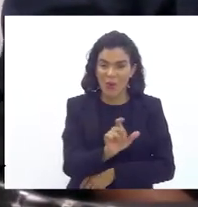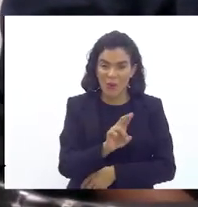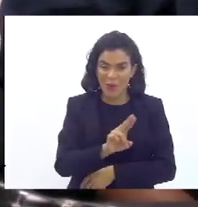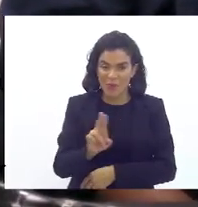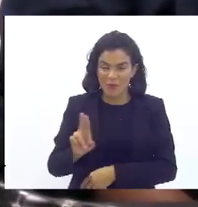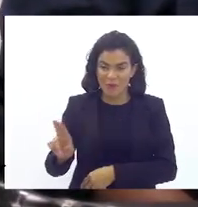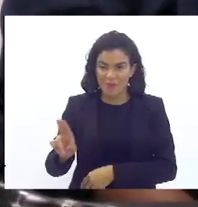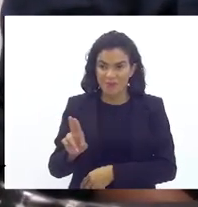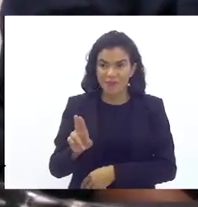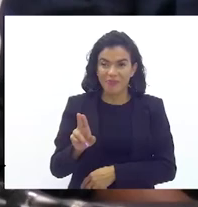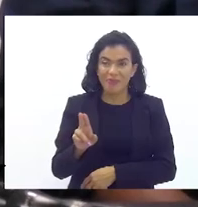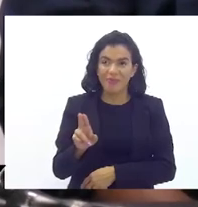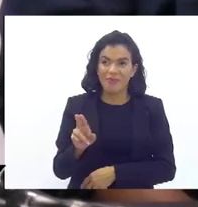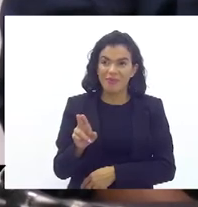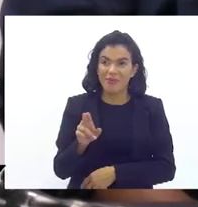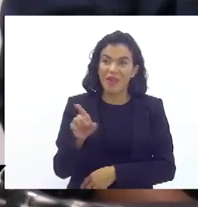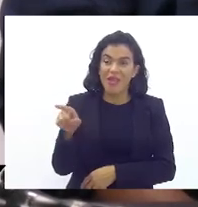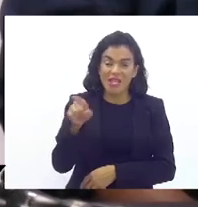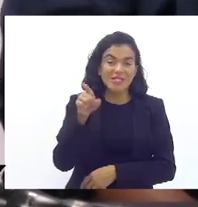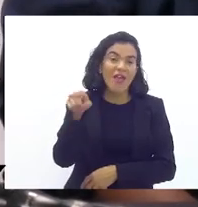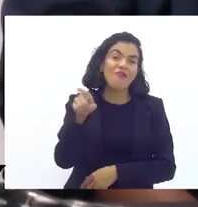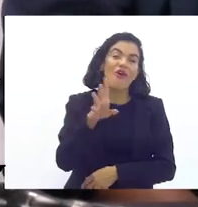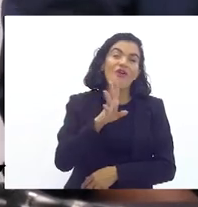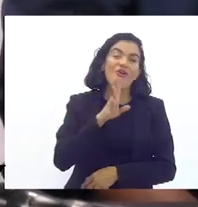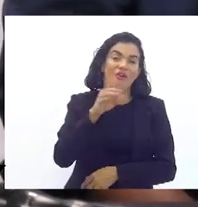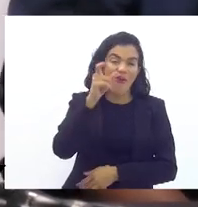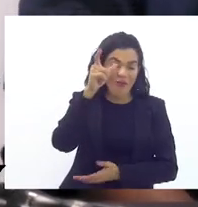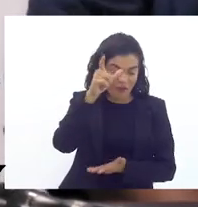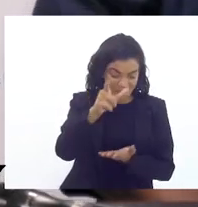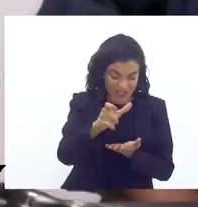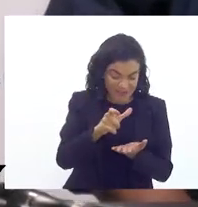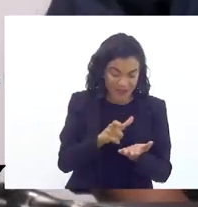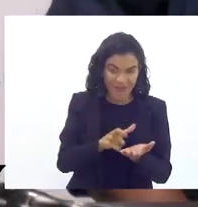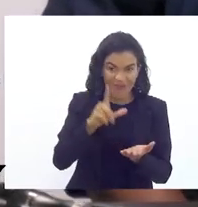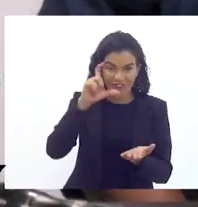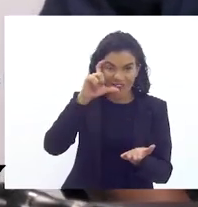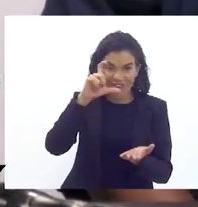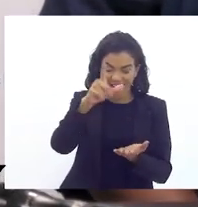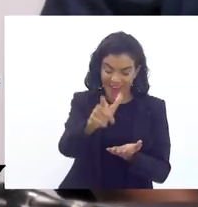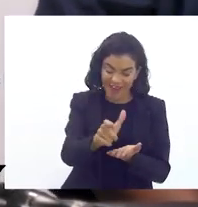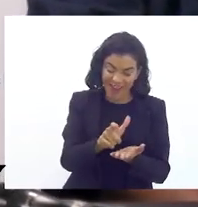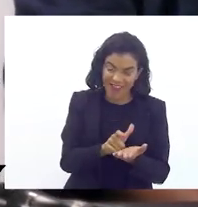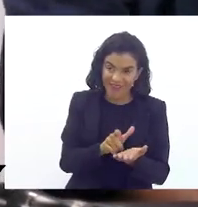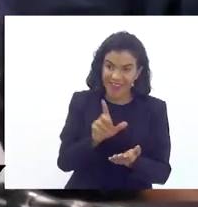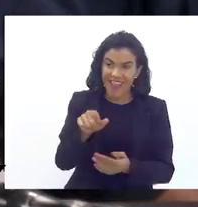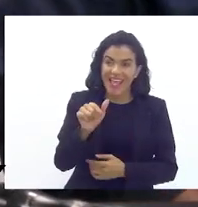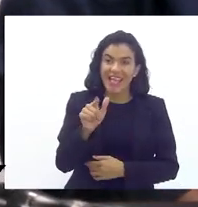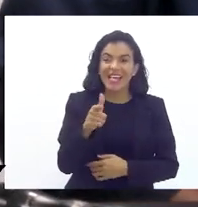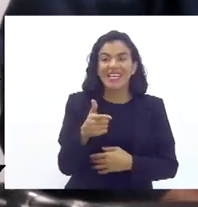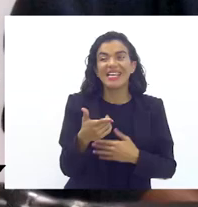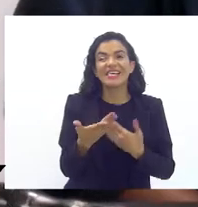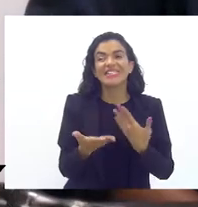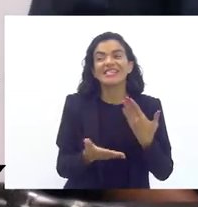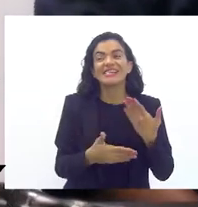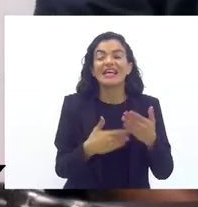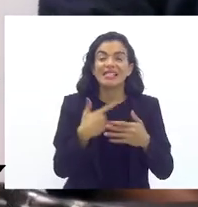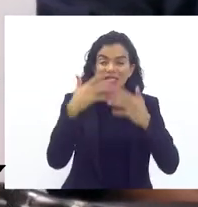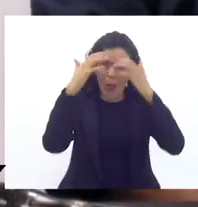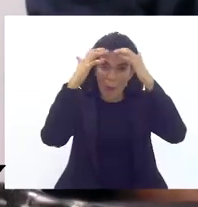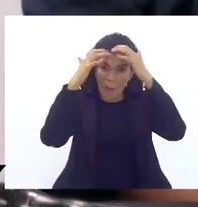é o processo foi um reconhecimento fotográfico Esse é o próximo Esse é o processo